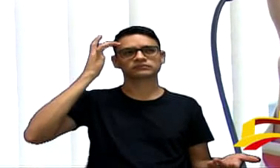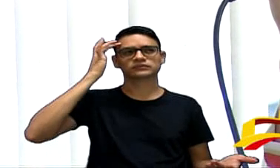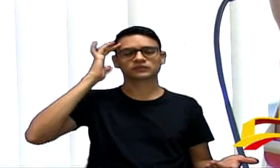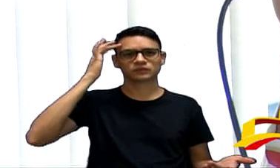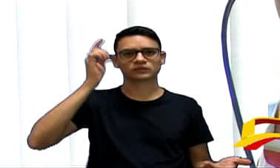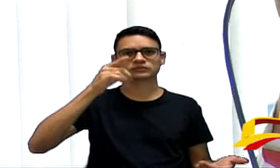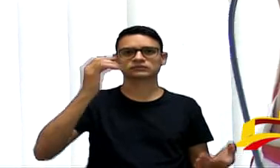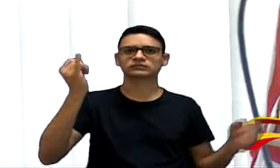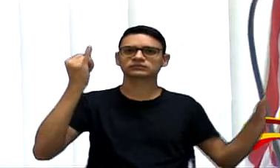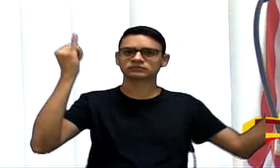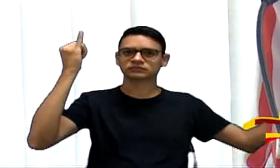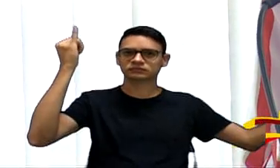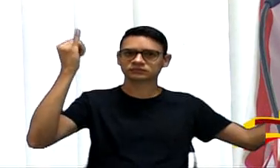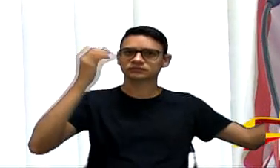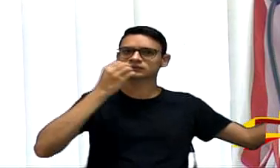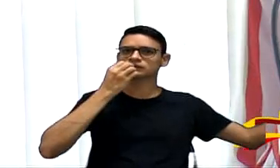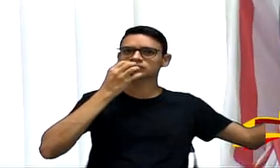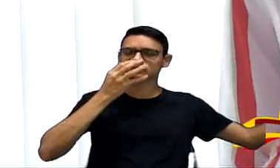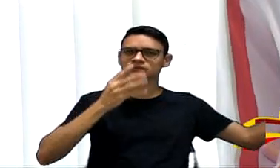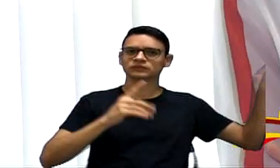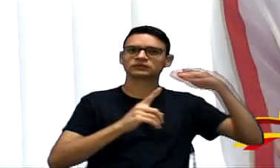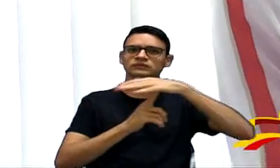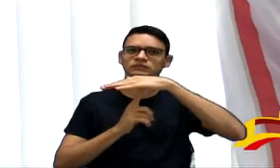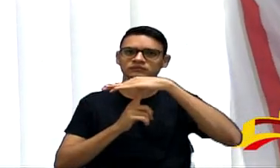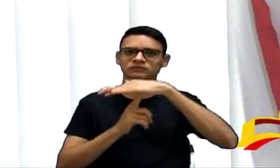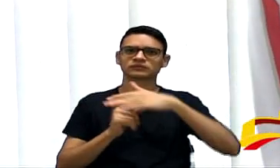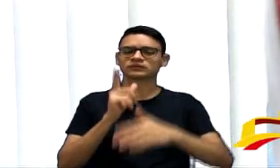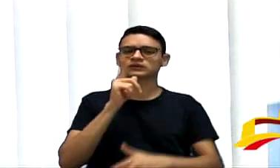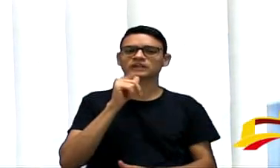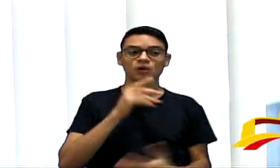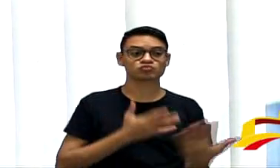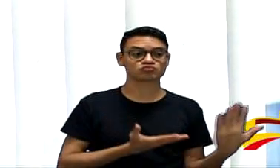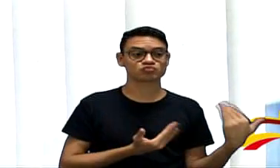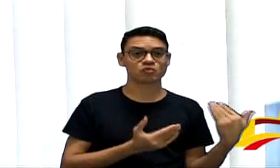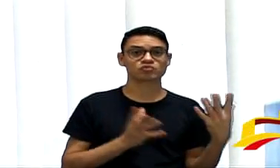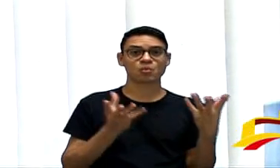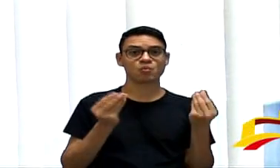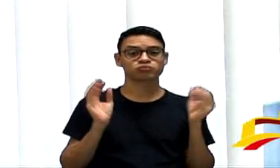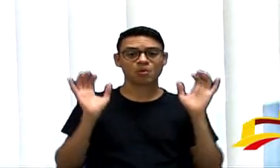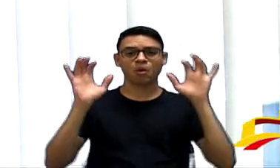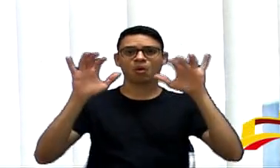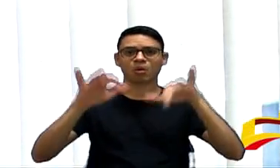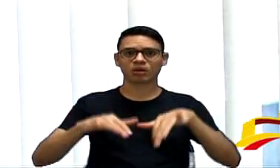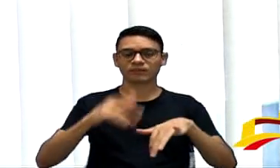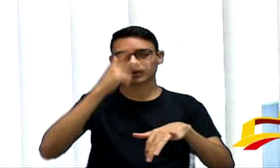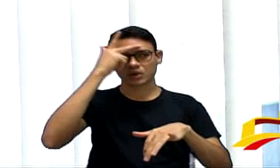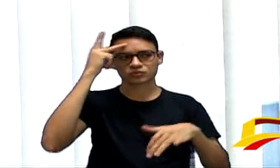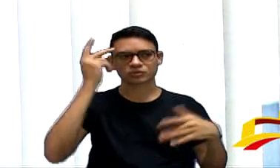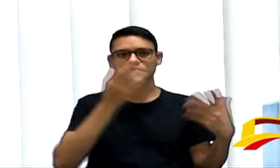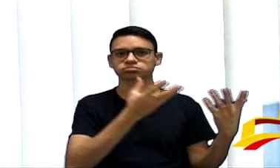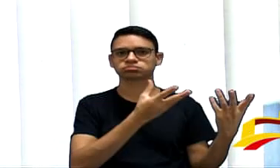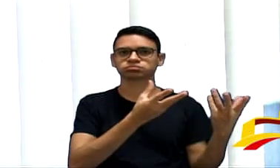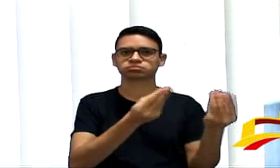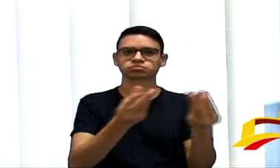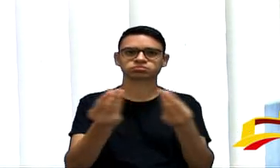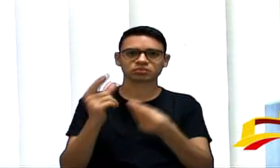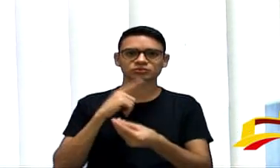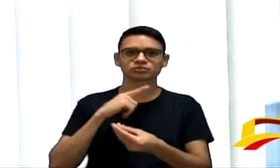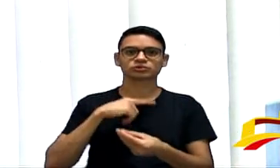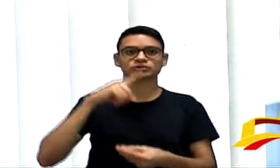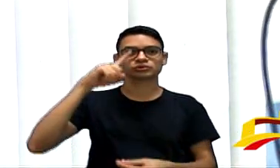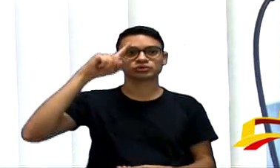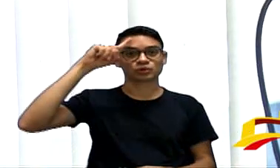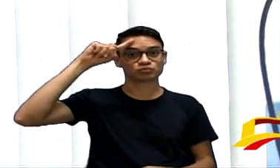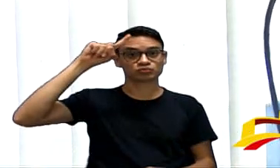espaço importante, né, o Parque das Águas. Tinha muitos jovens, tinha pessoas, né, o dia